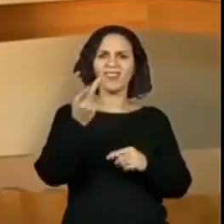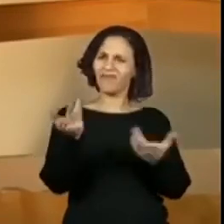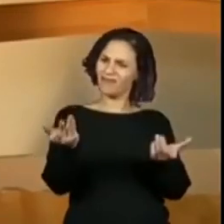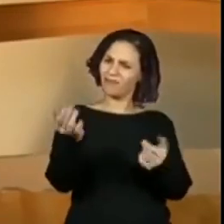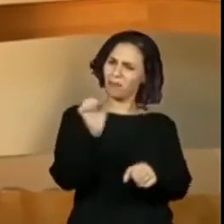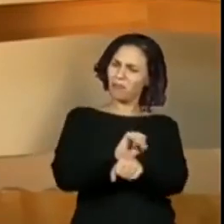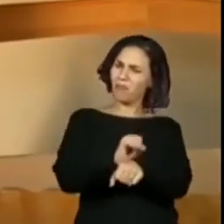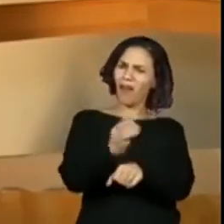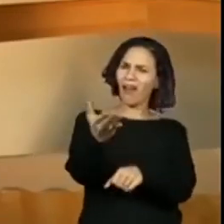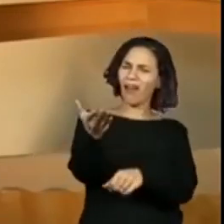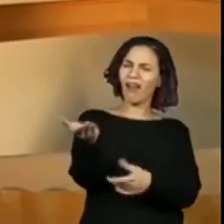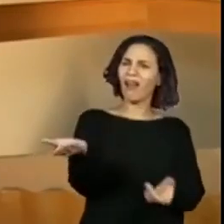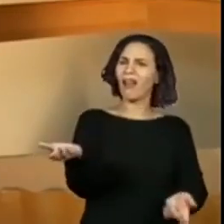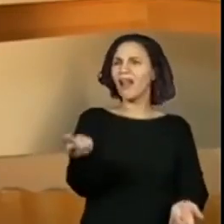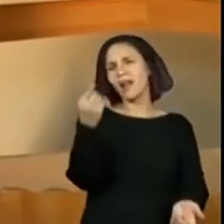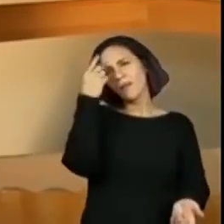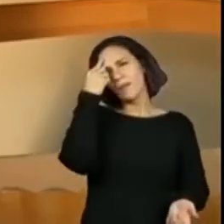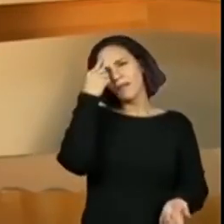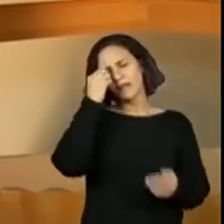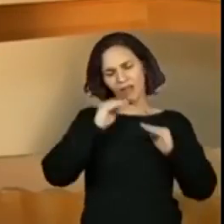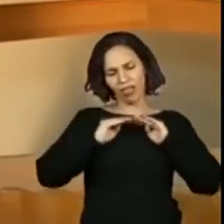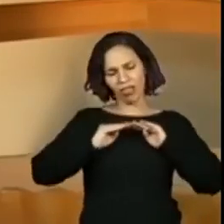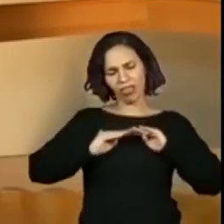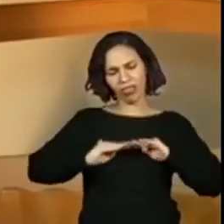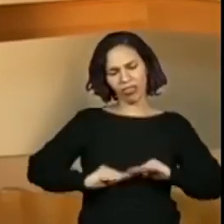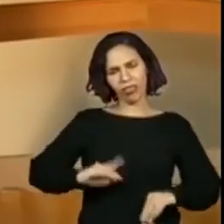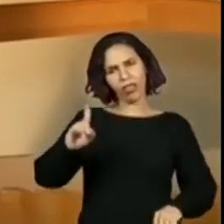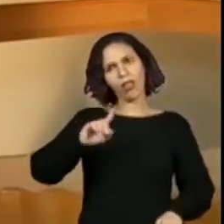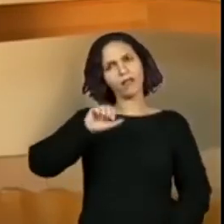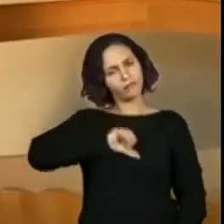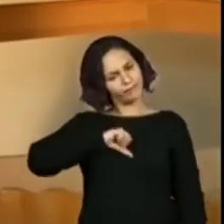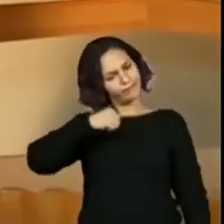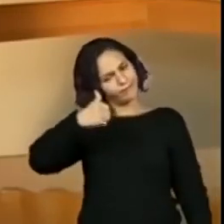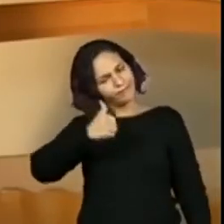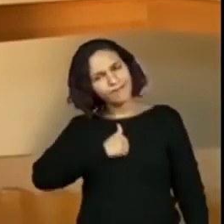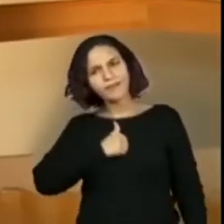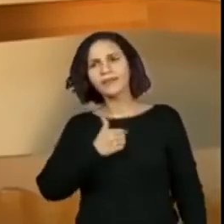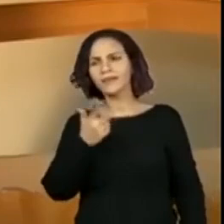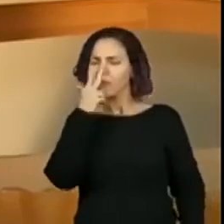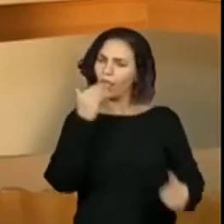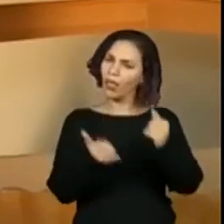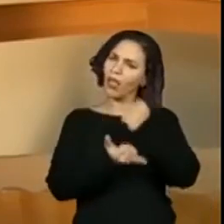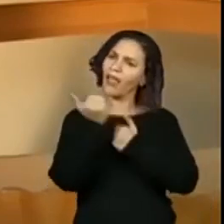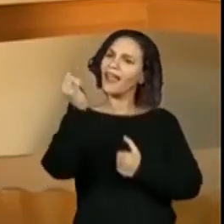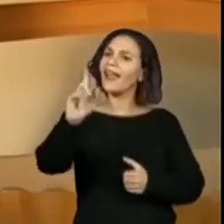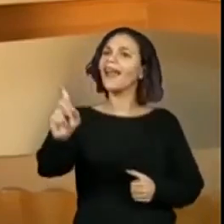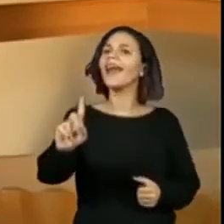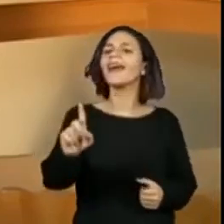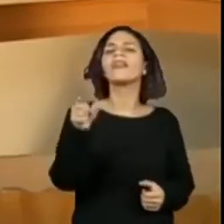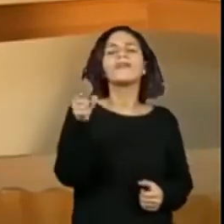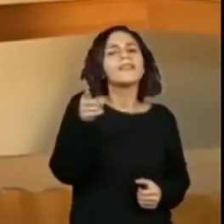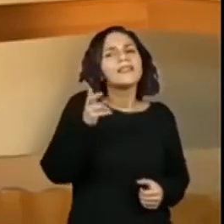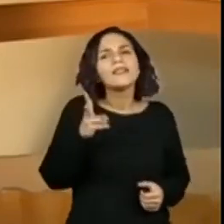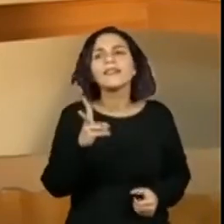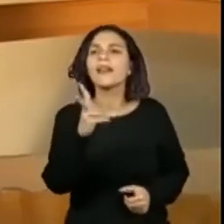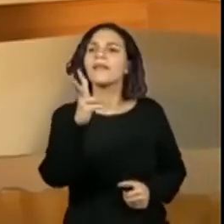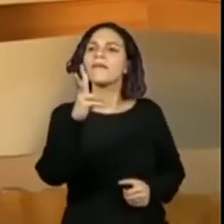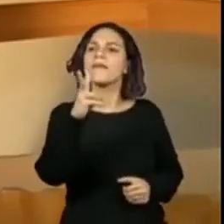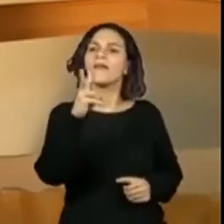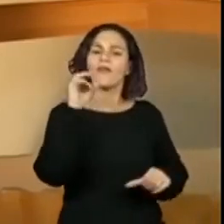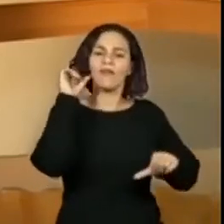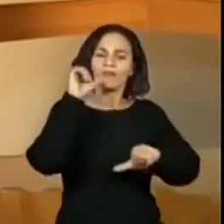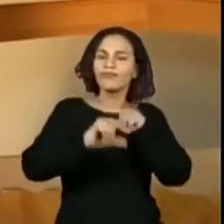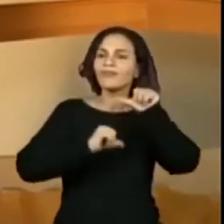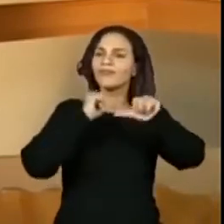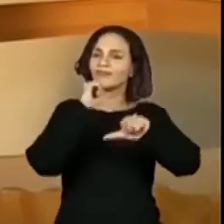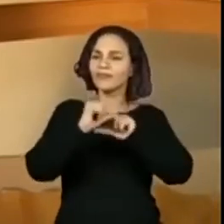lua. Não deixe a sua baixa autoestima te ludibriar, te enganar. Você sempre volta na